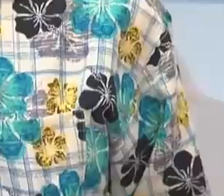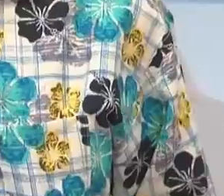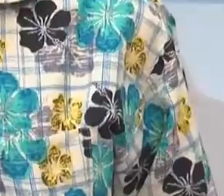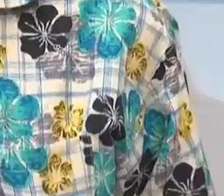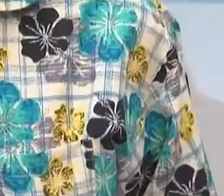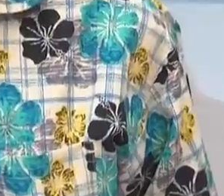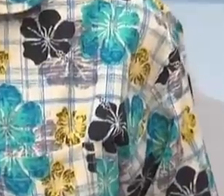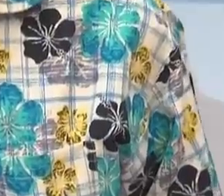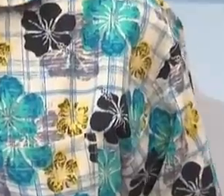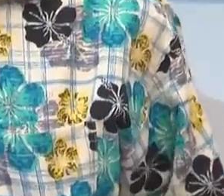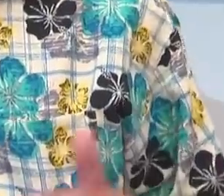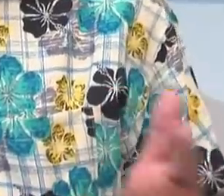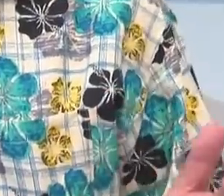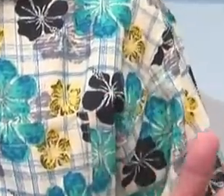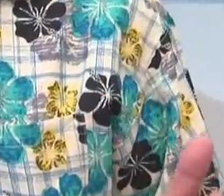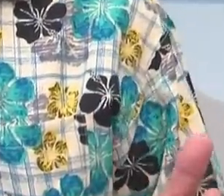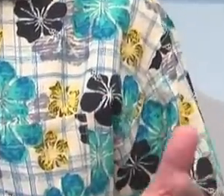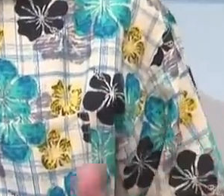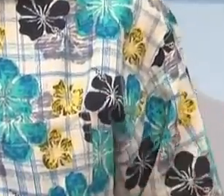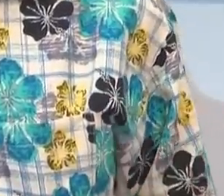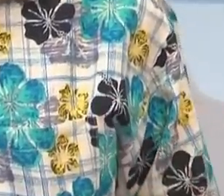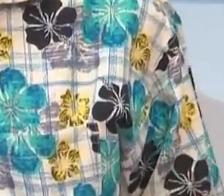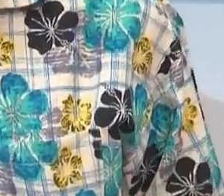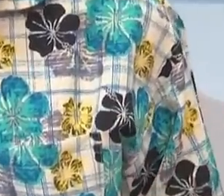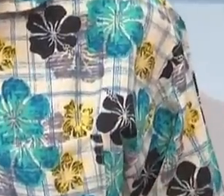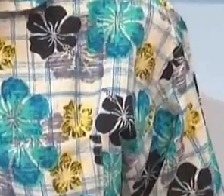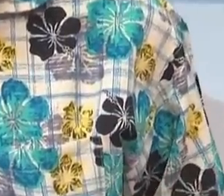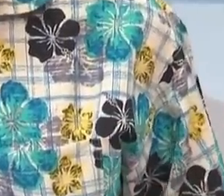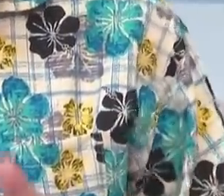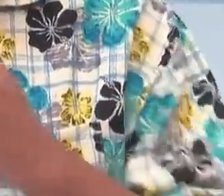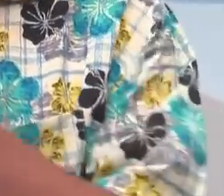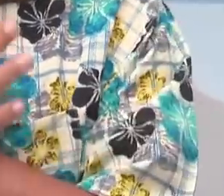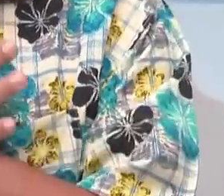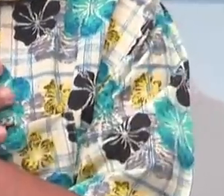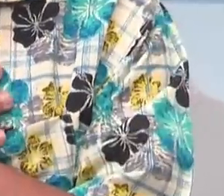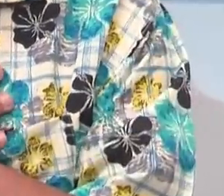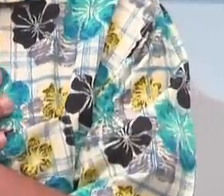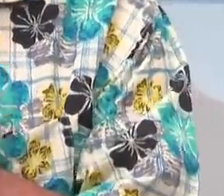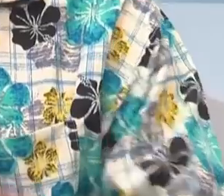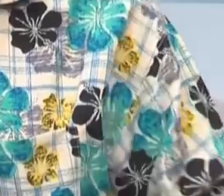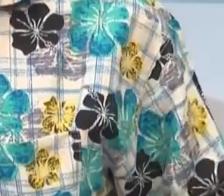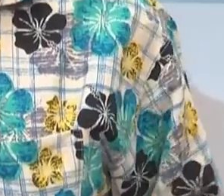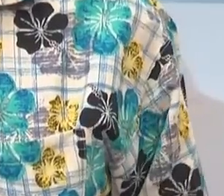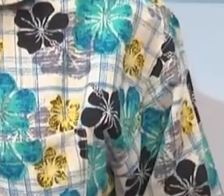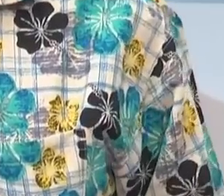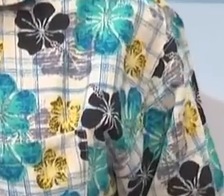benção para você e para os seus amigos e para nós também um abraço hein